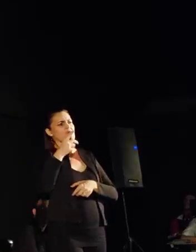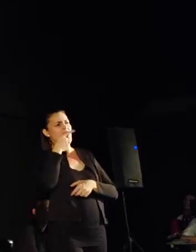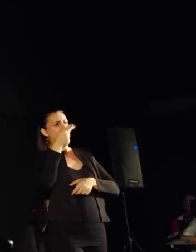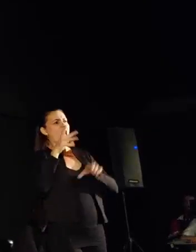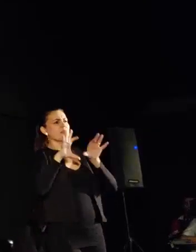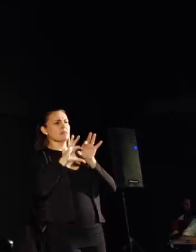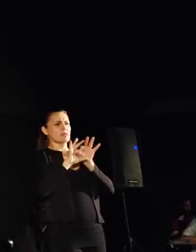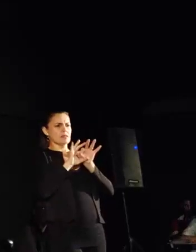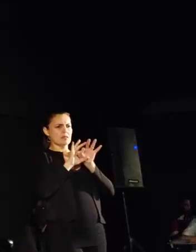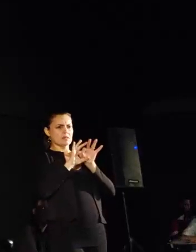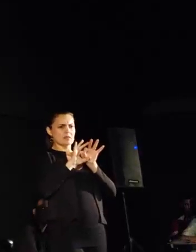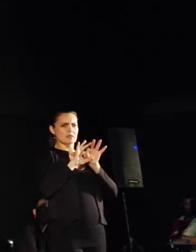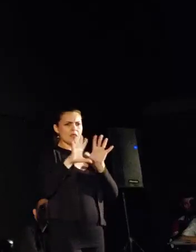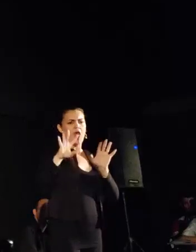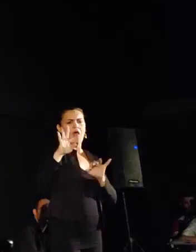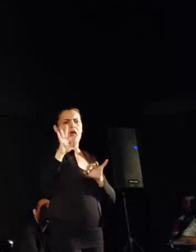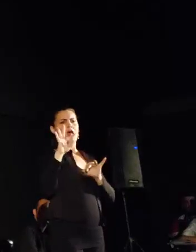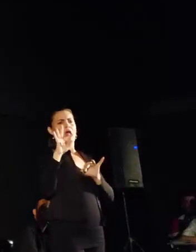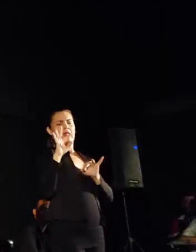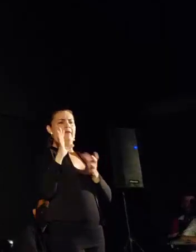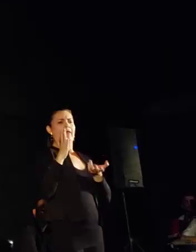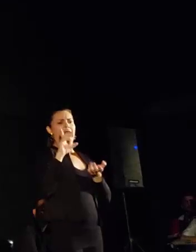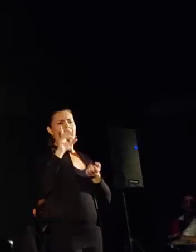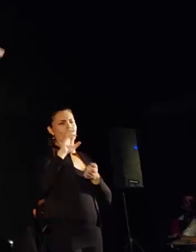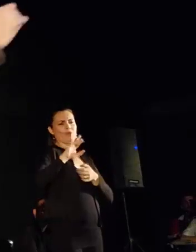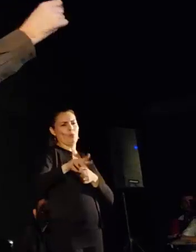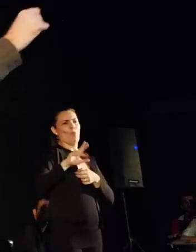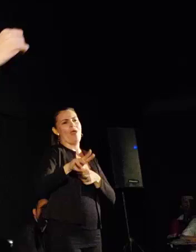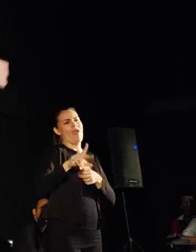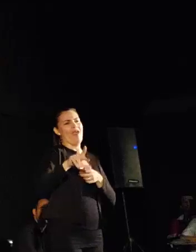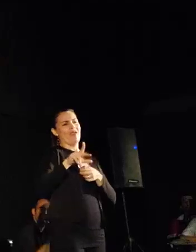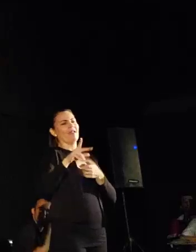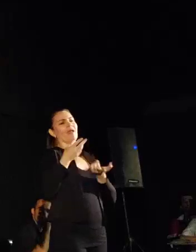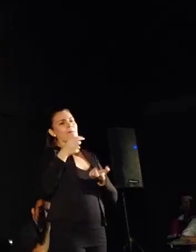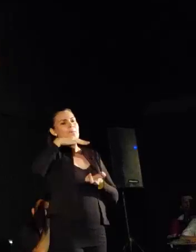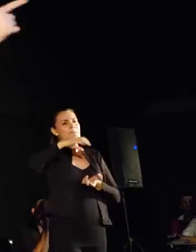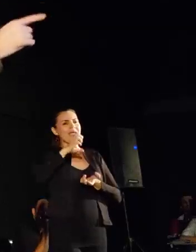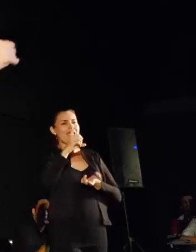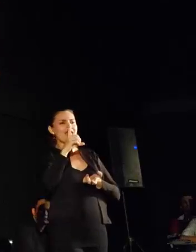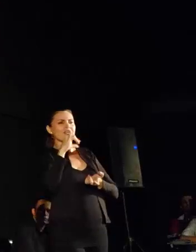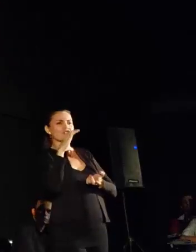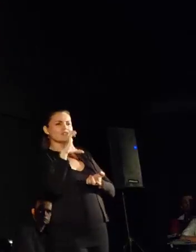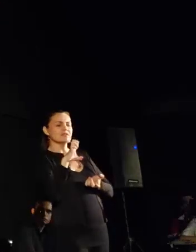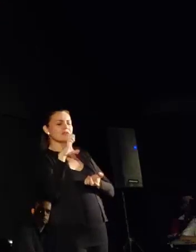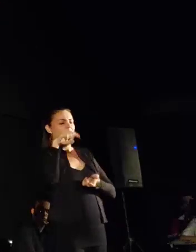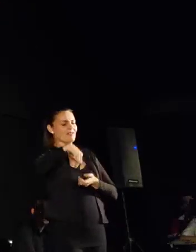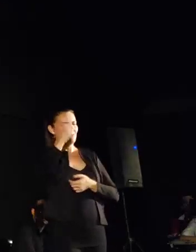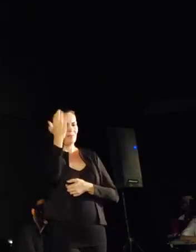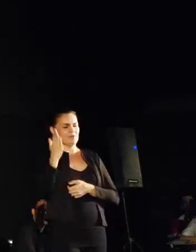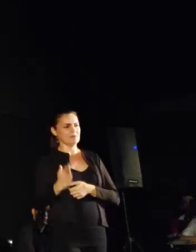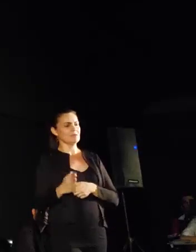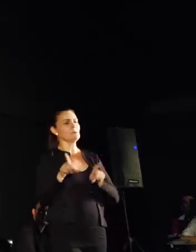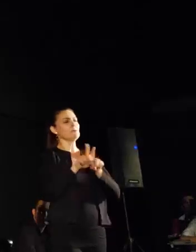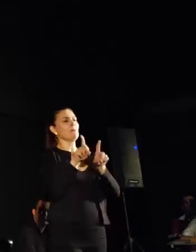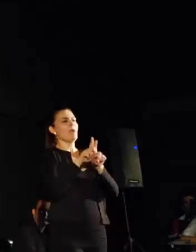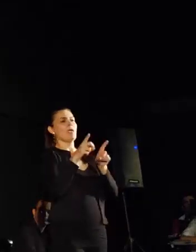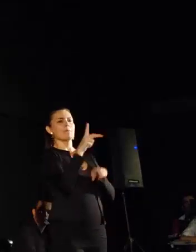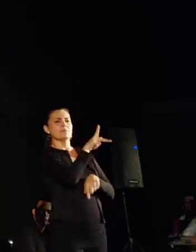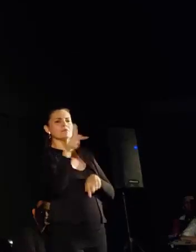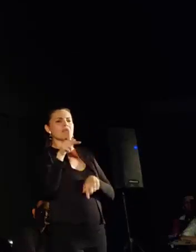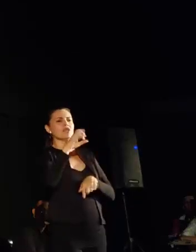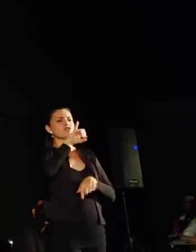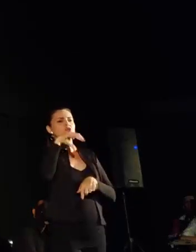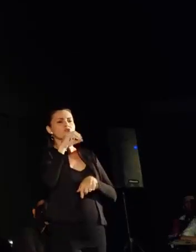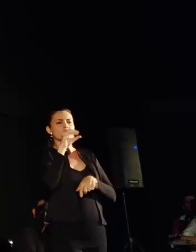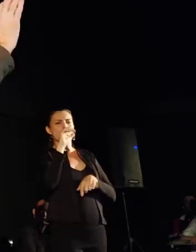era o Videla na Argentina, não era o Médici no Brasil, era o Allende no Chile, era o João Goulart aqui, por quê? Porque, na verdade, o